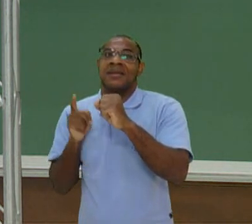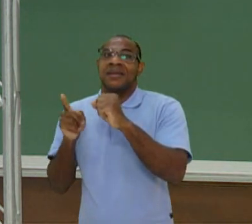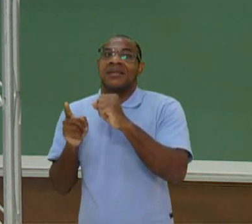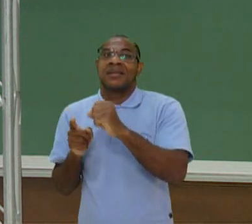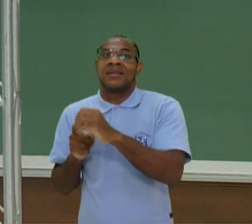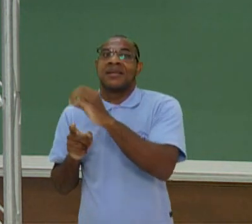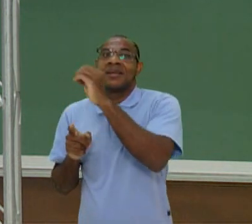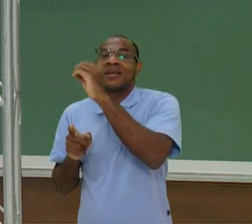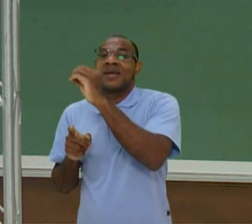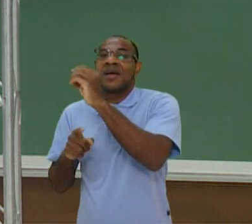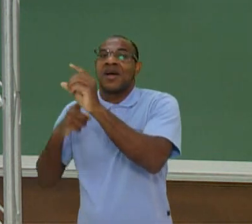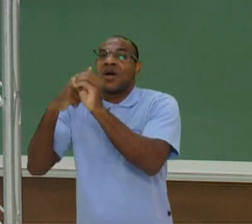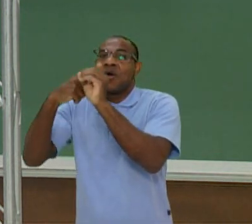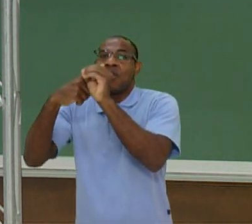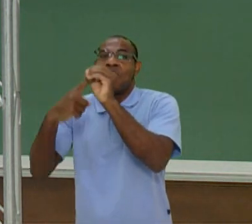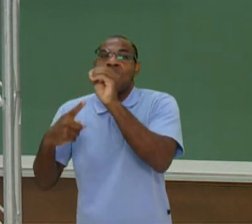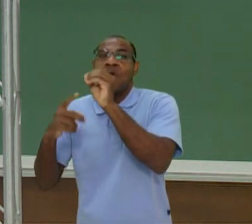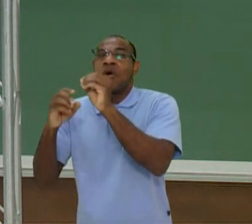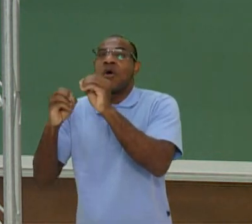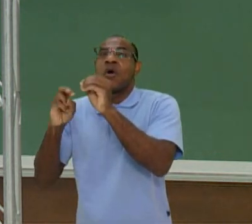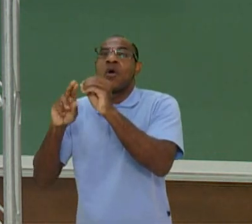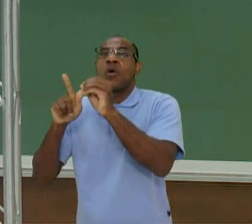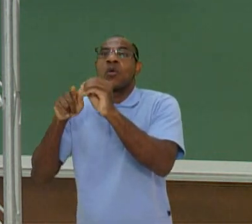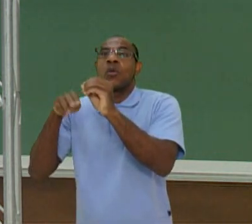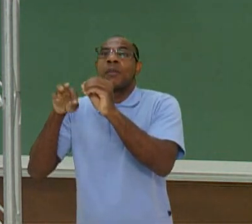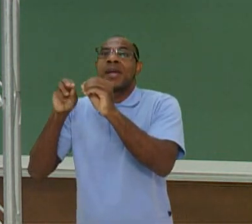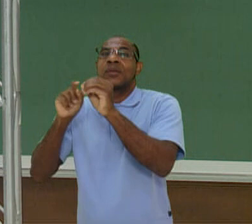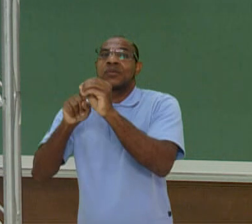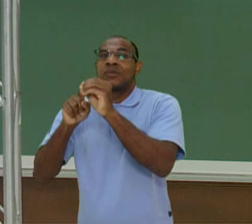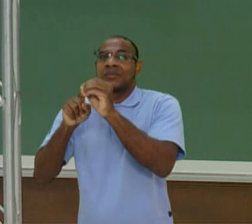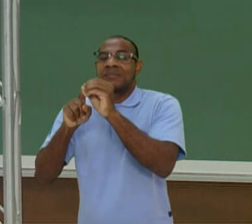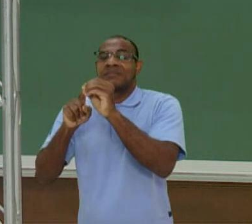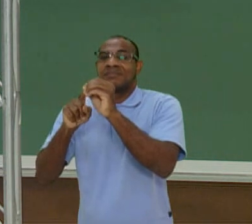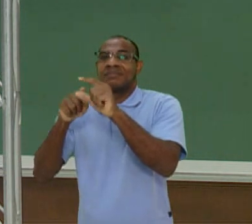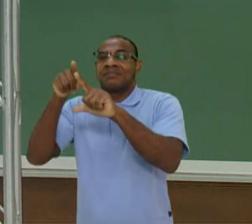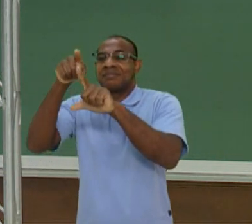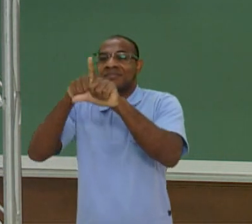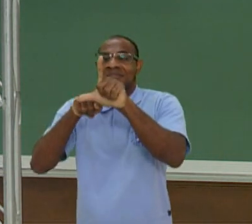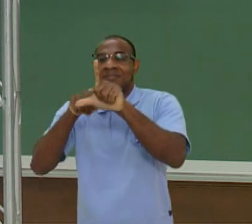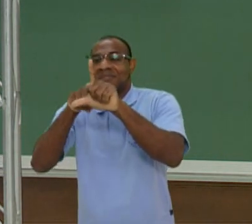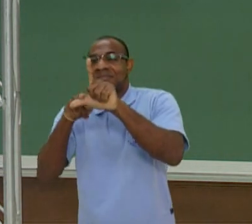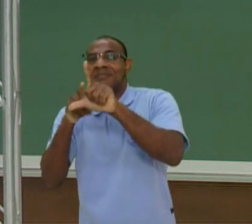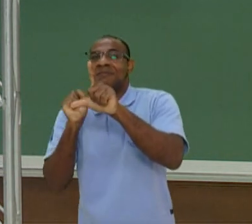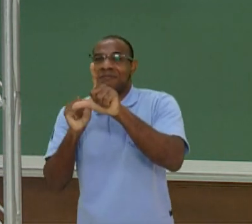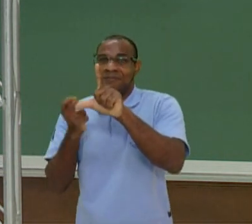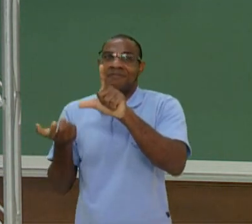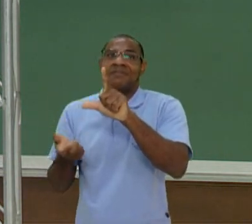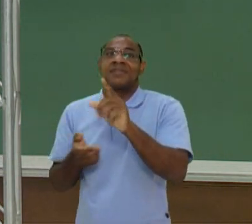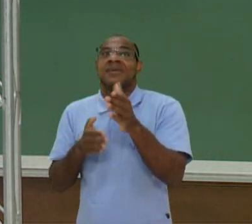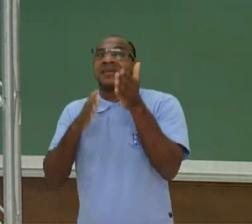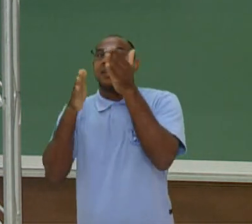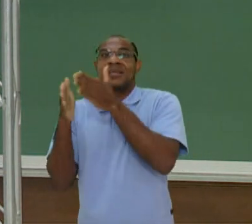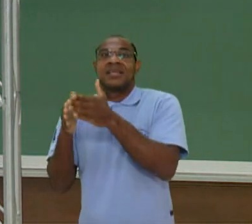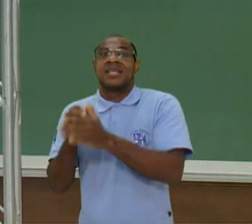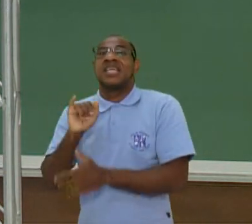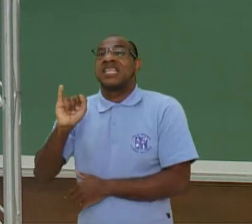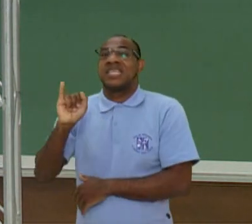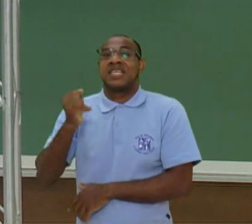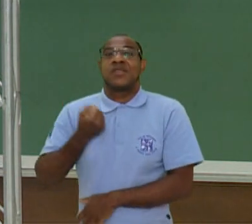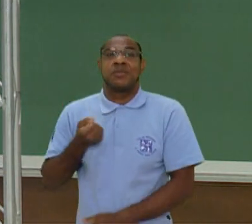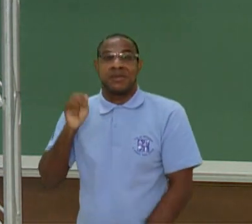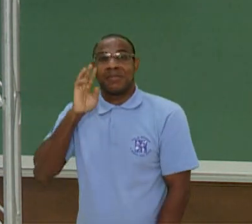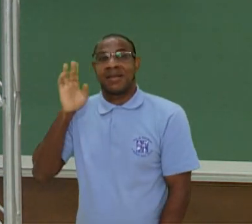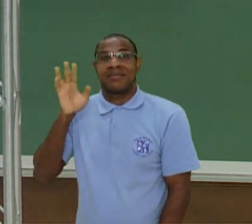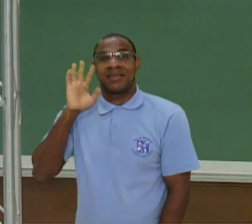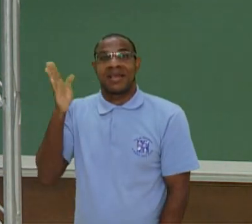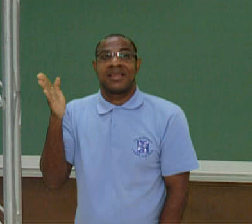estudou o argumento. Você sabe que argumento pode refletir um ângulo em graus ou em radianos. E de número imaginário.